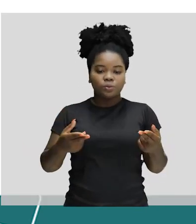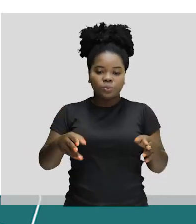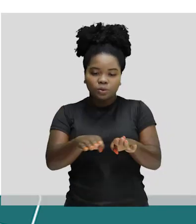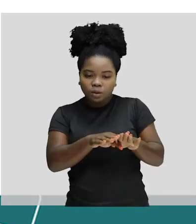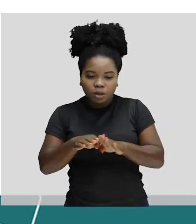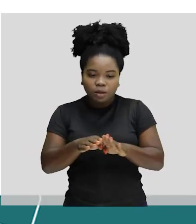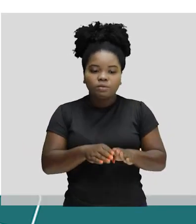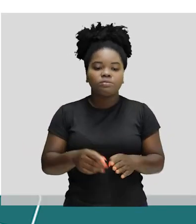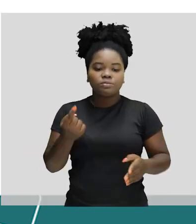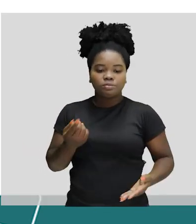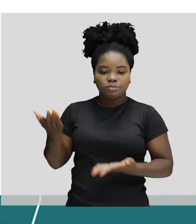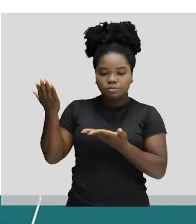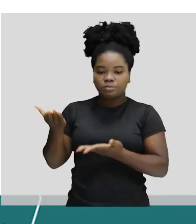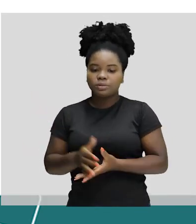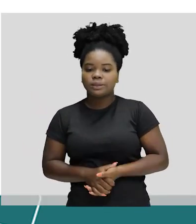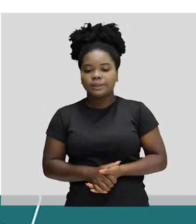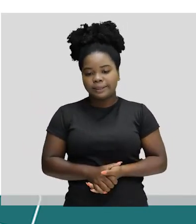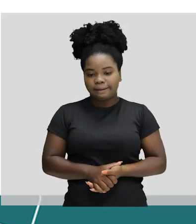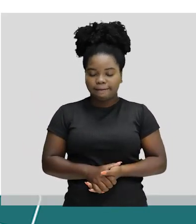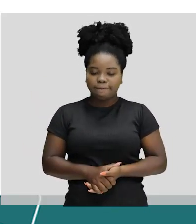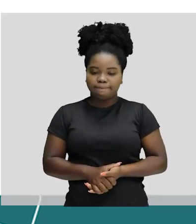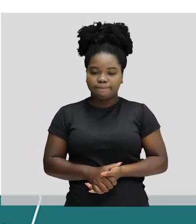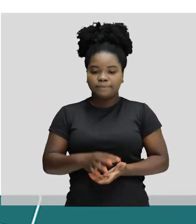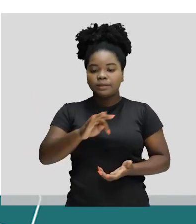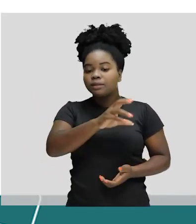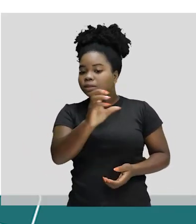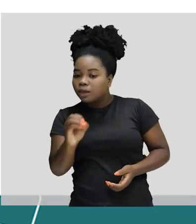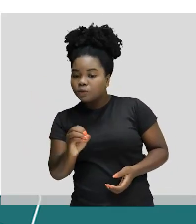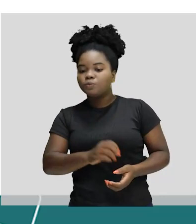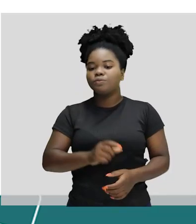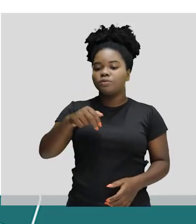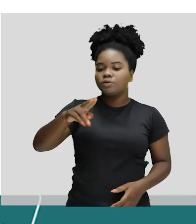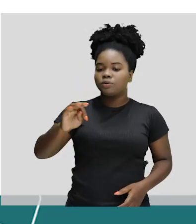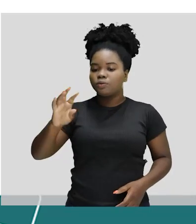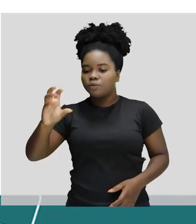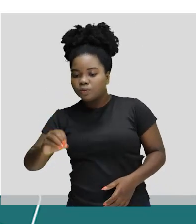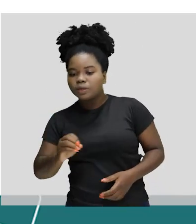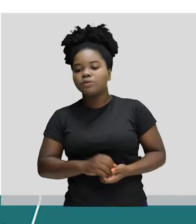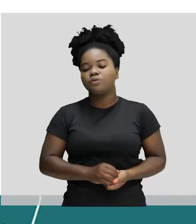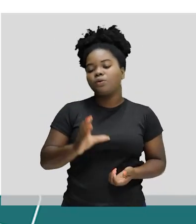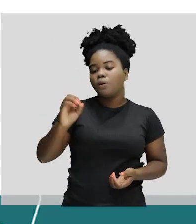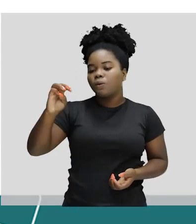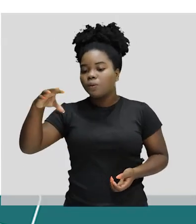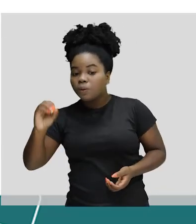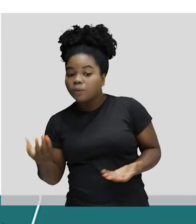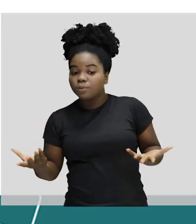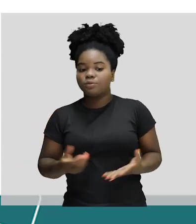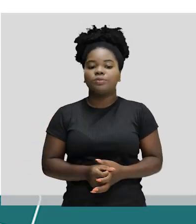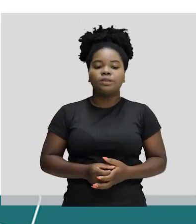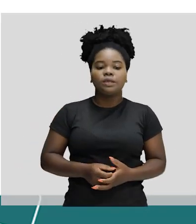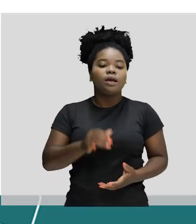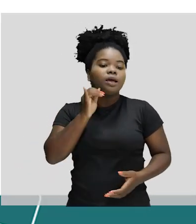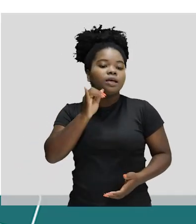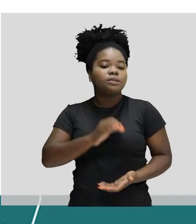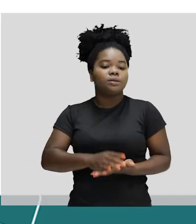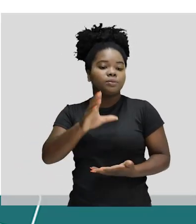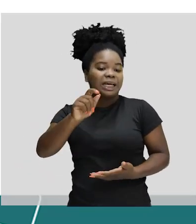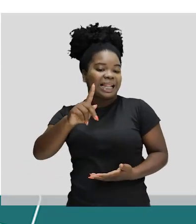igualdade. Tão, quanto, como ou quão. Cláudia é tão educada como